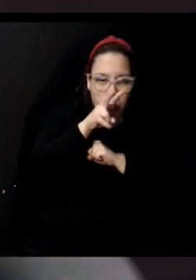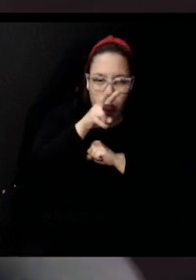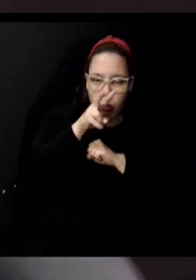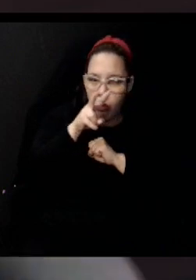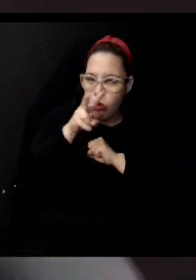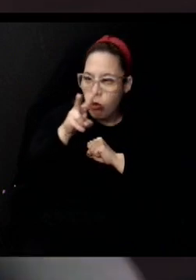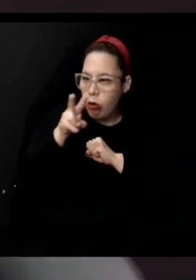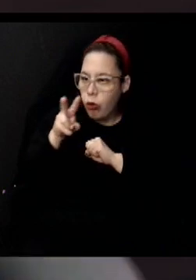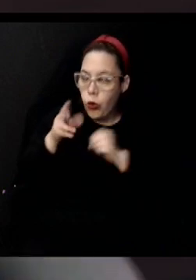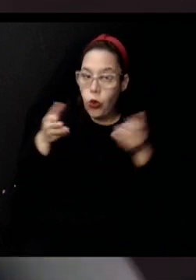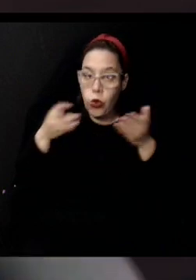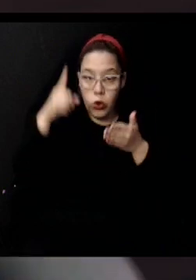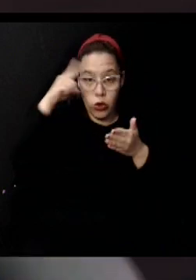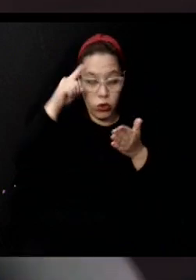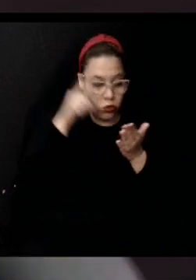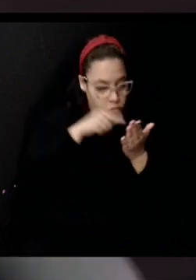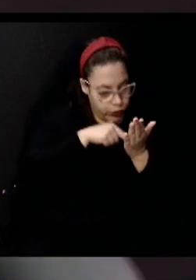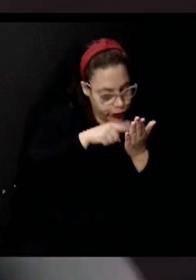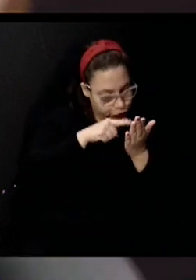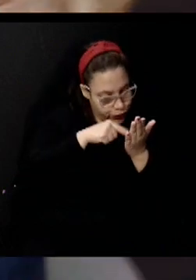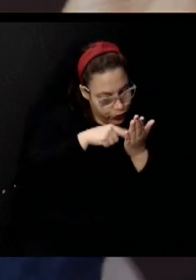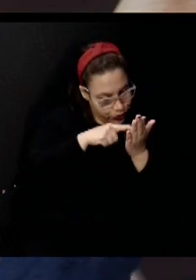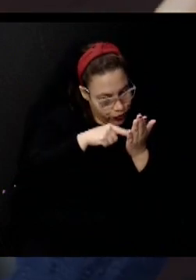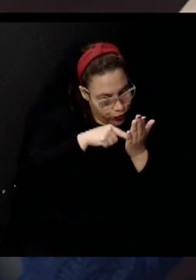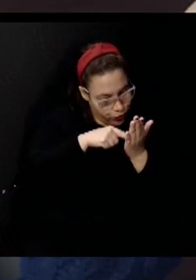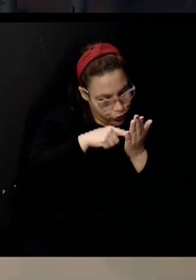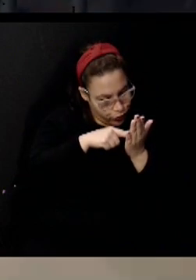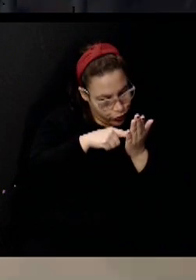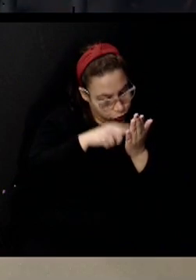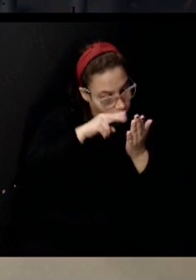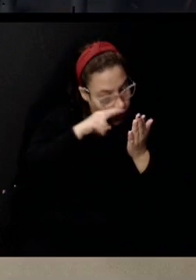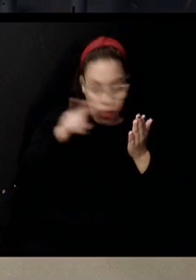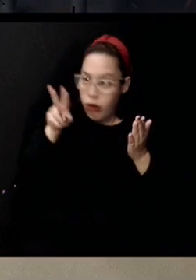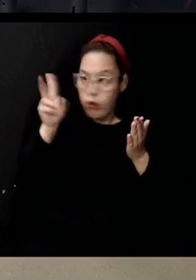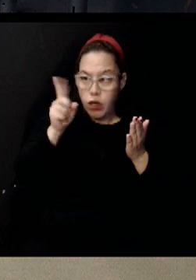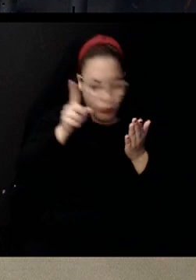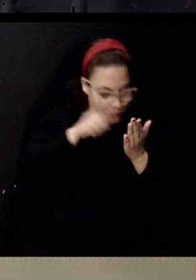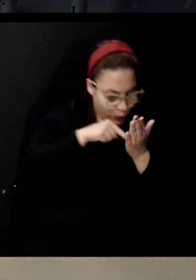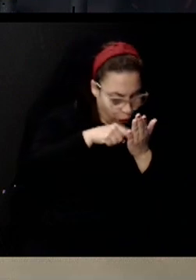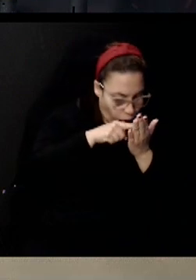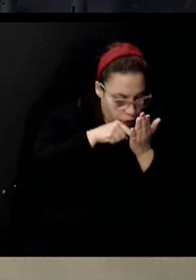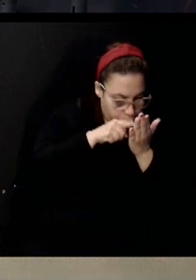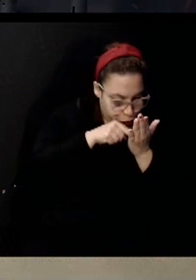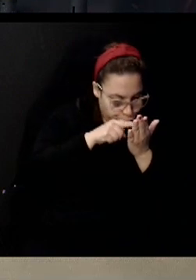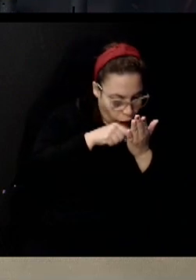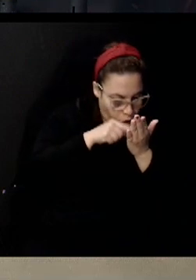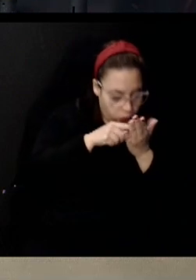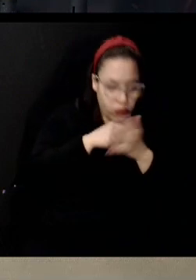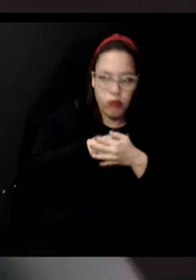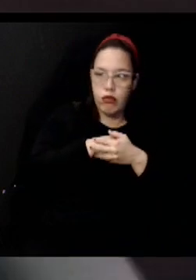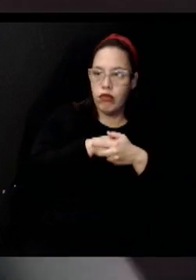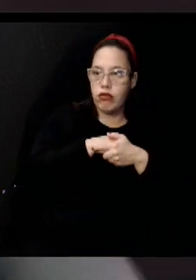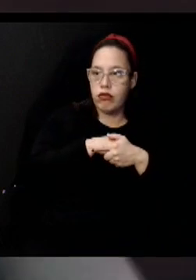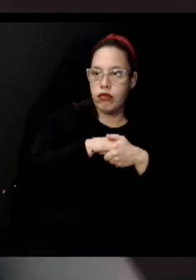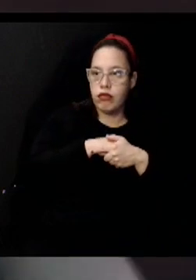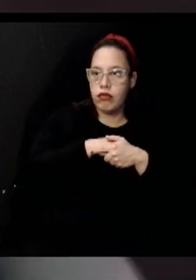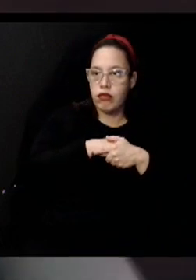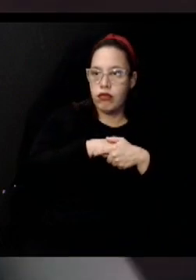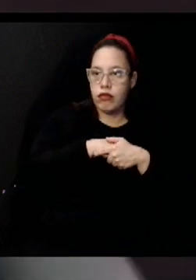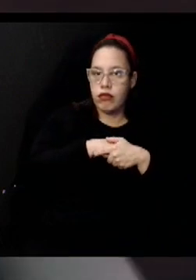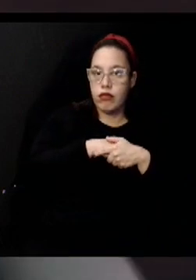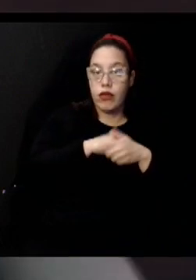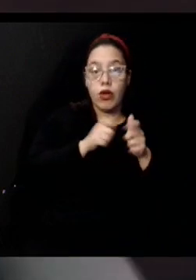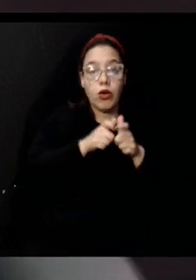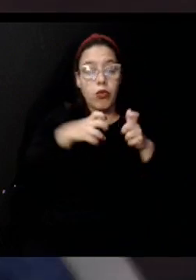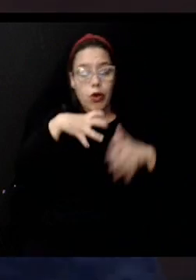tão aqui que a gente esqueceu Então, mas Sim, é de ouvir, olhar. aprender a ouvir nas entrelinhas. Exatamente, aham, com maior